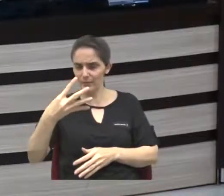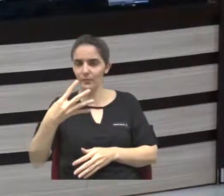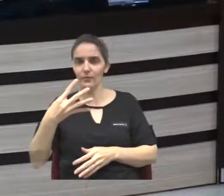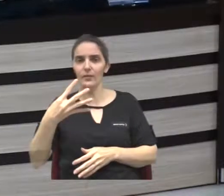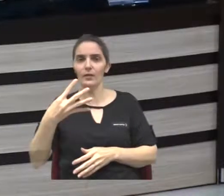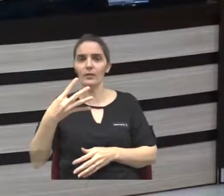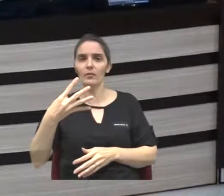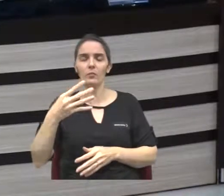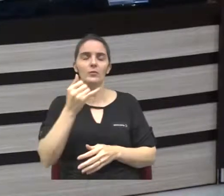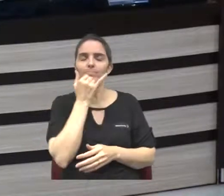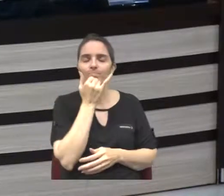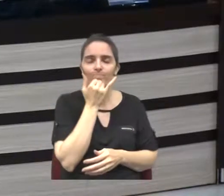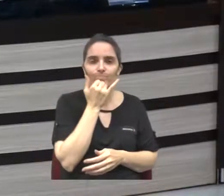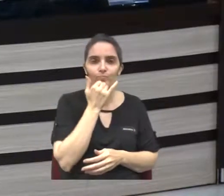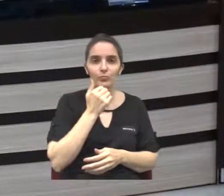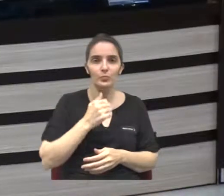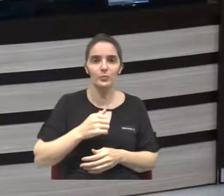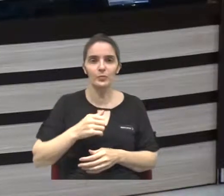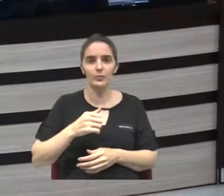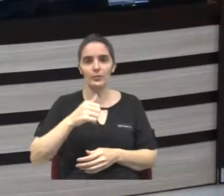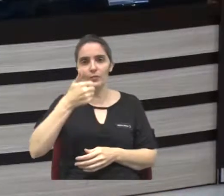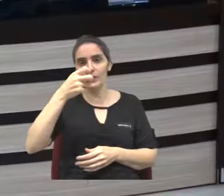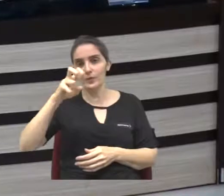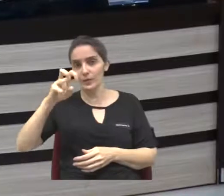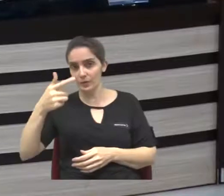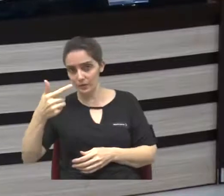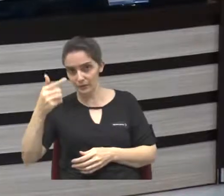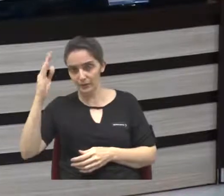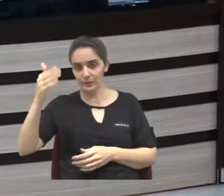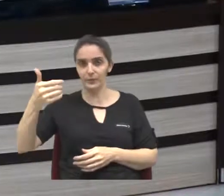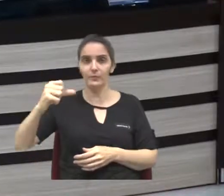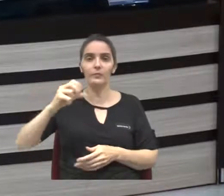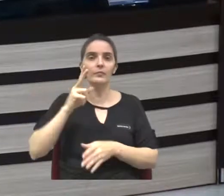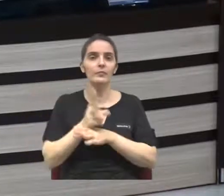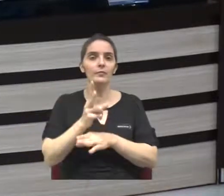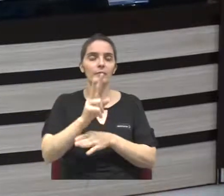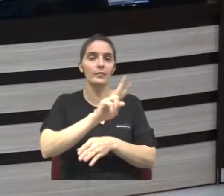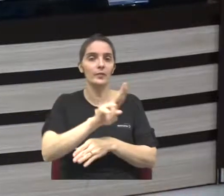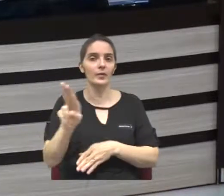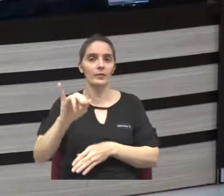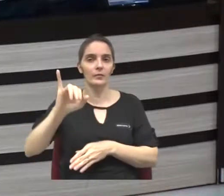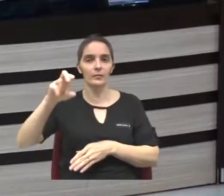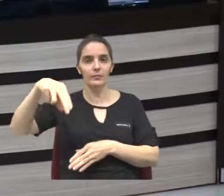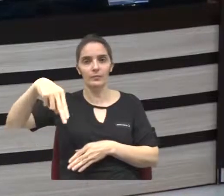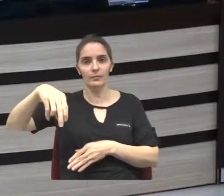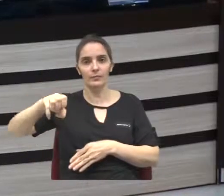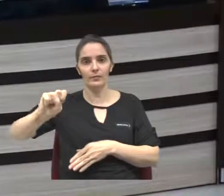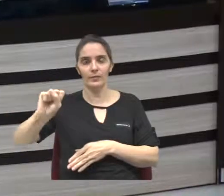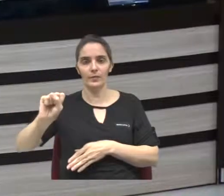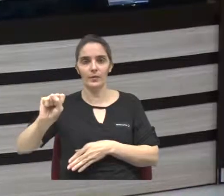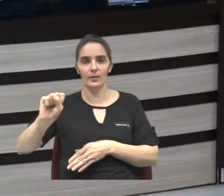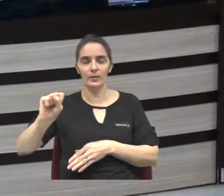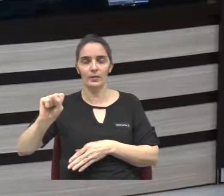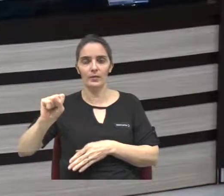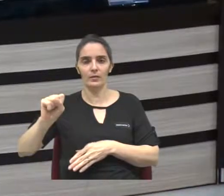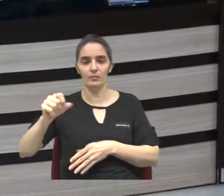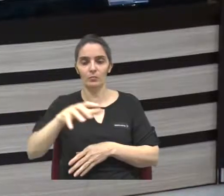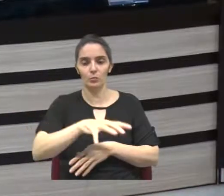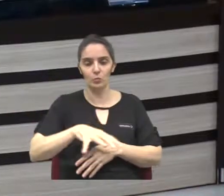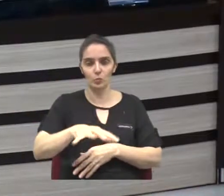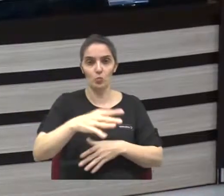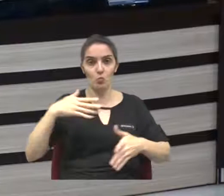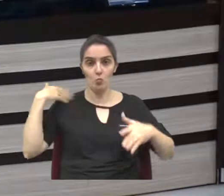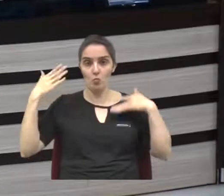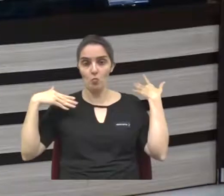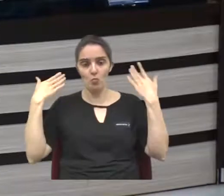desculpa, número 152, barra 19, perpetua o nome de Inês Candiotto no sistema de recreio localizado na Rua